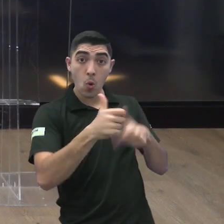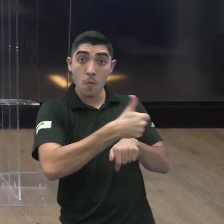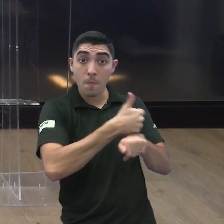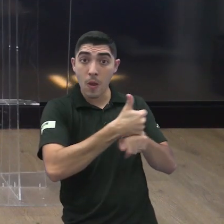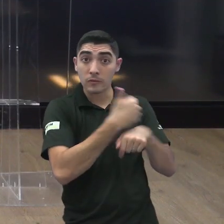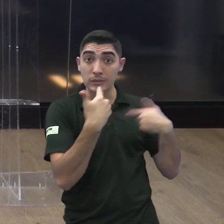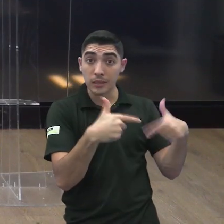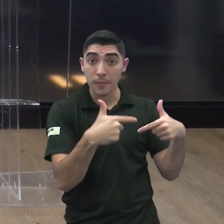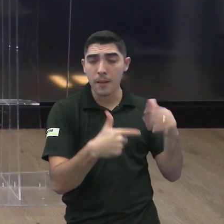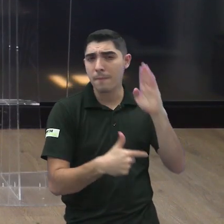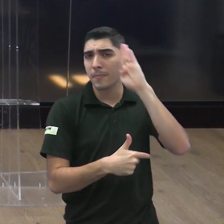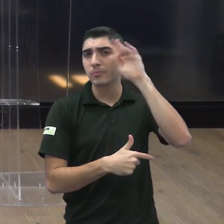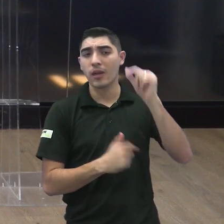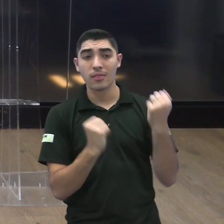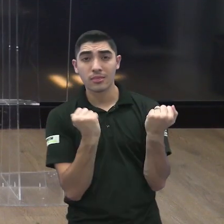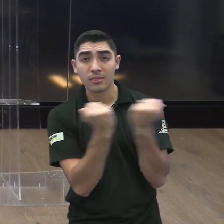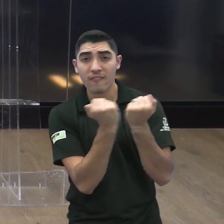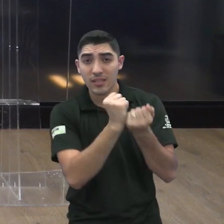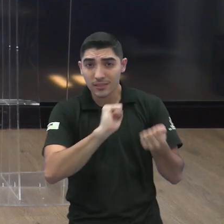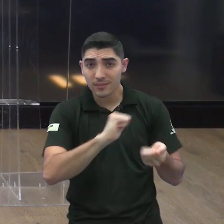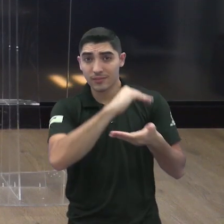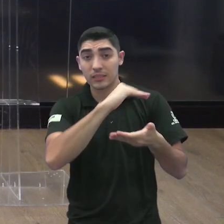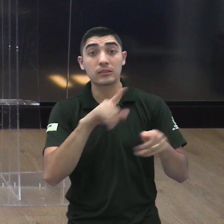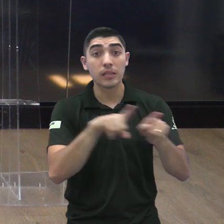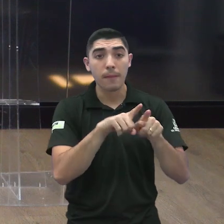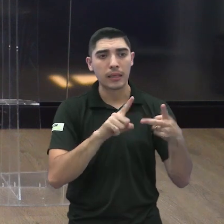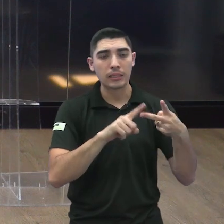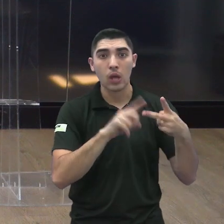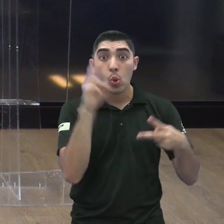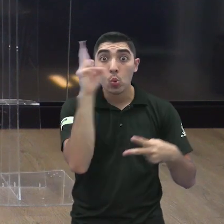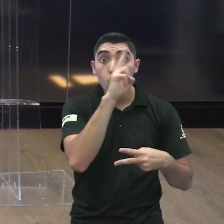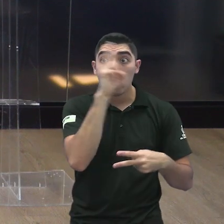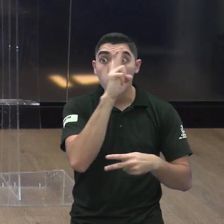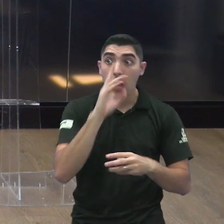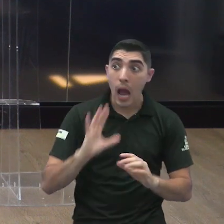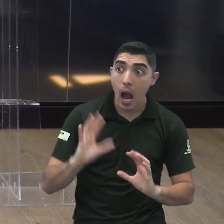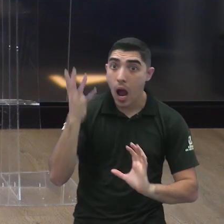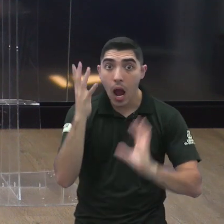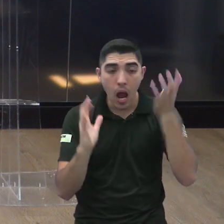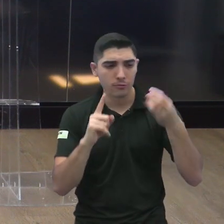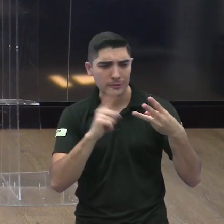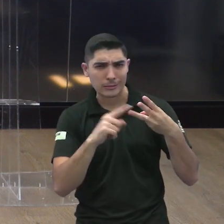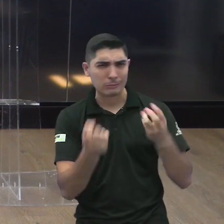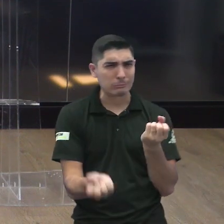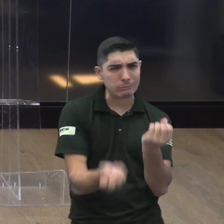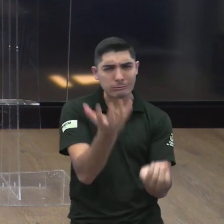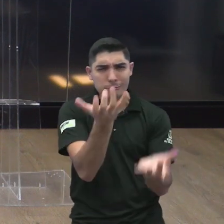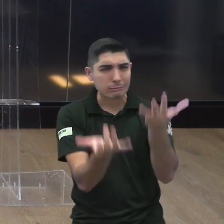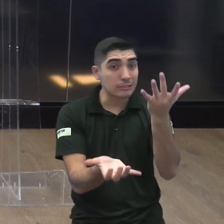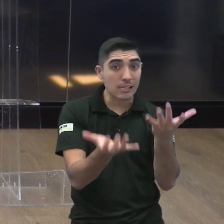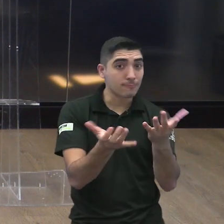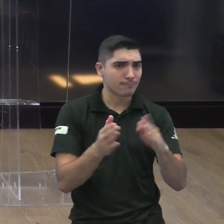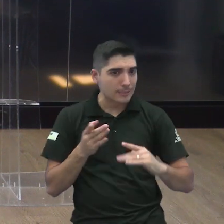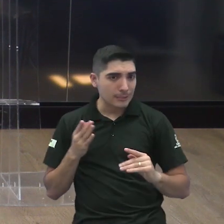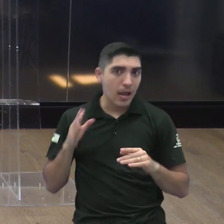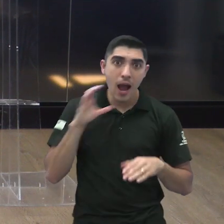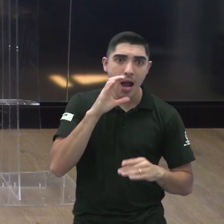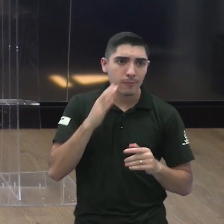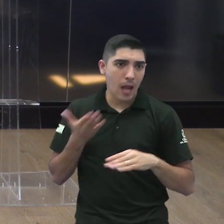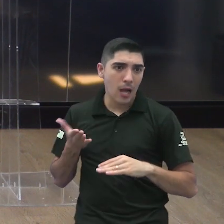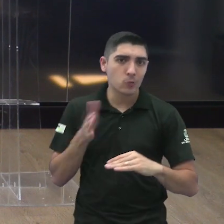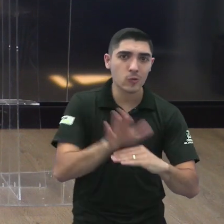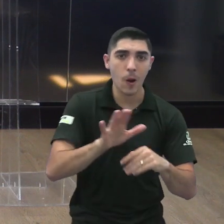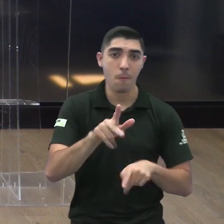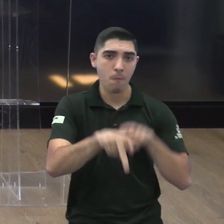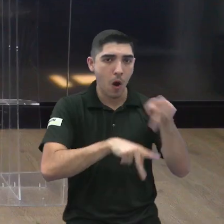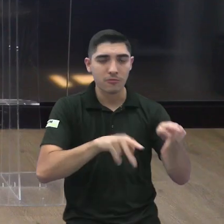plantão. Para quem atua na área da defesa civil e atendimento a situações de emergências e incêndios, a missão de proteger a população